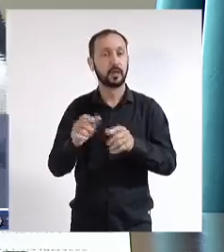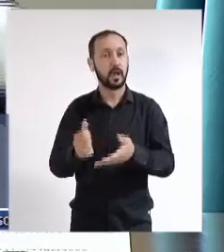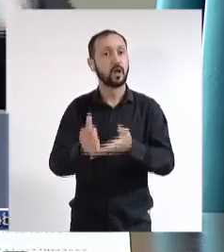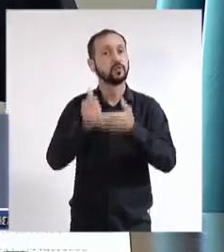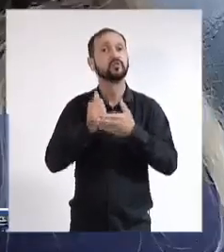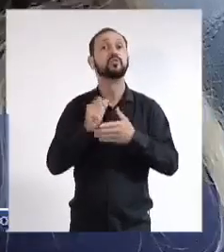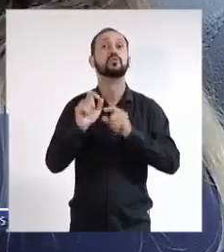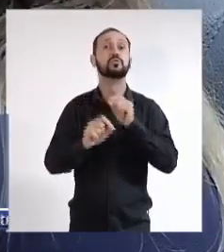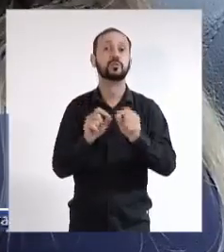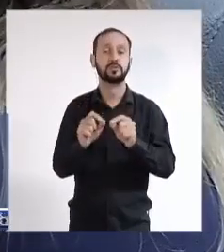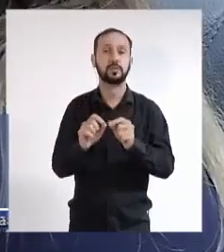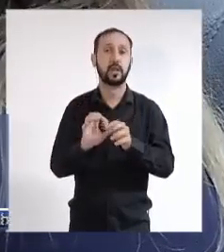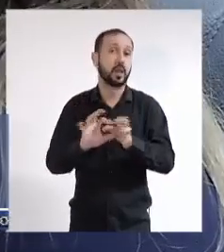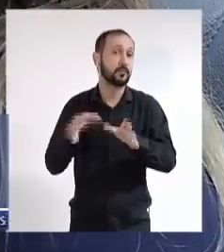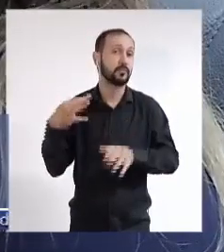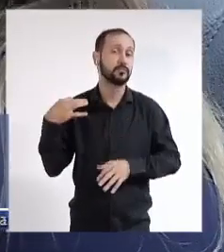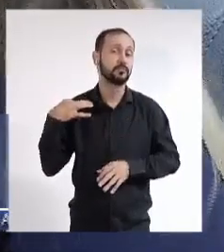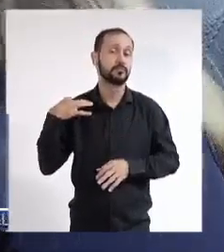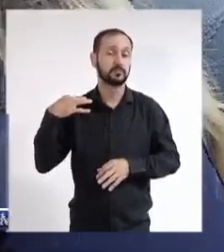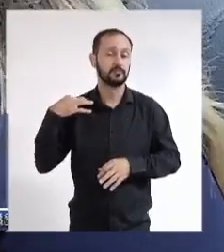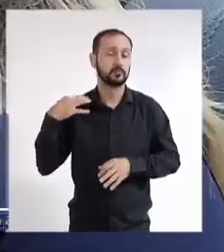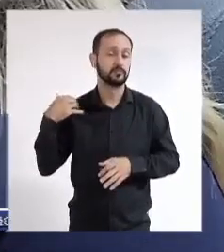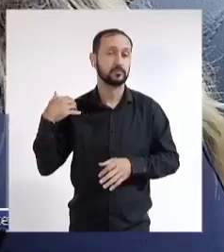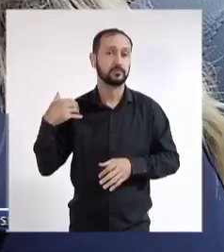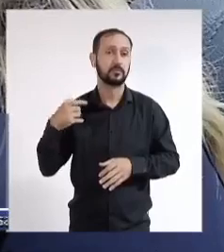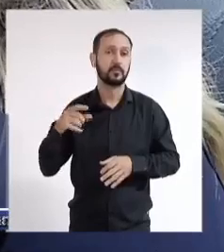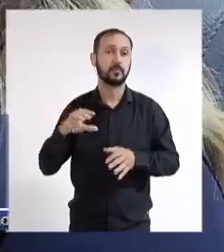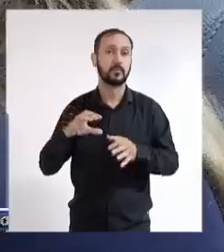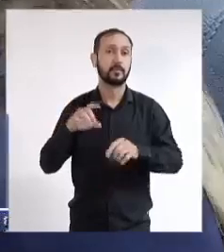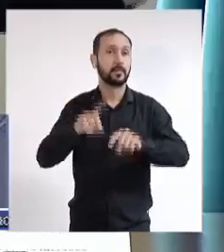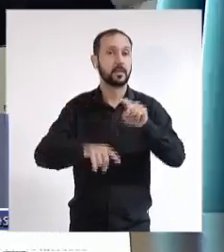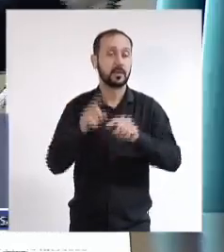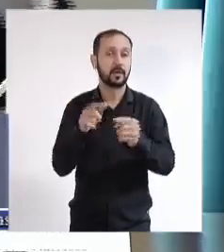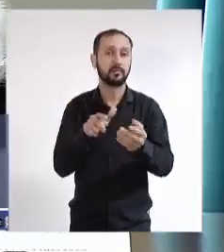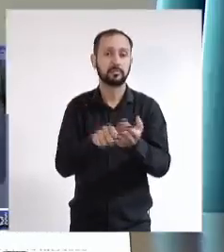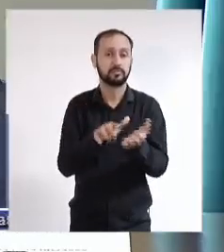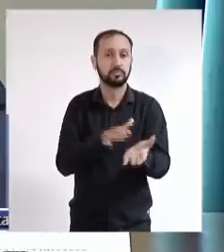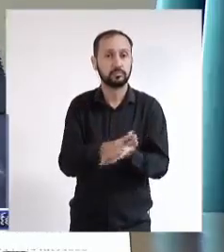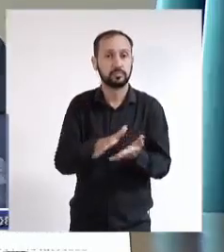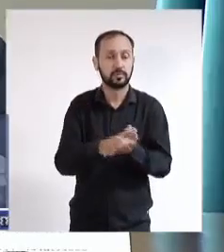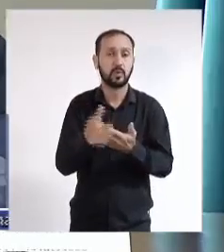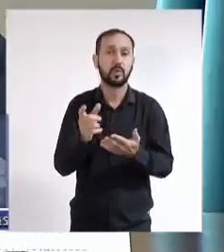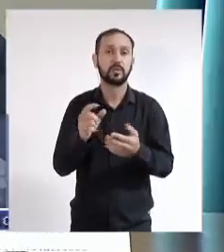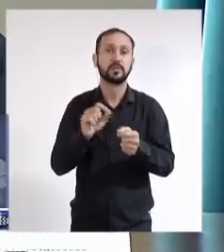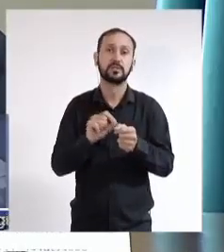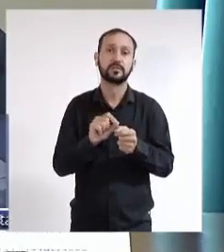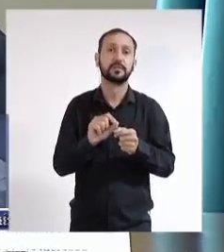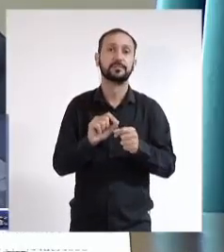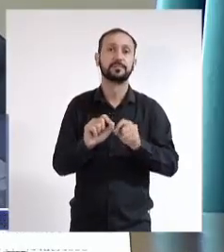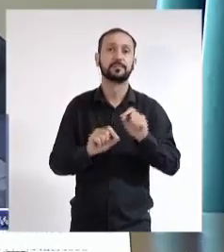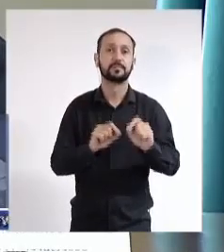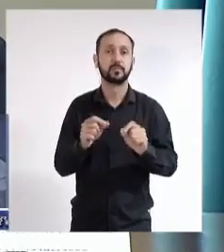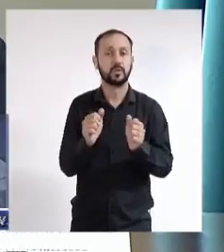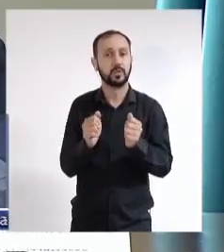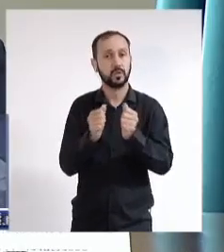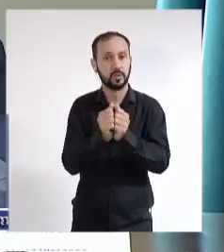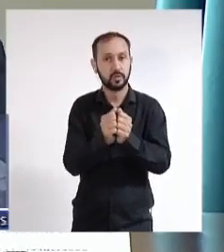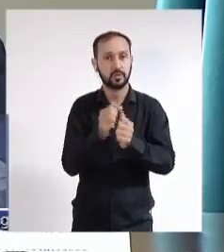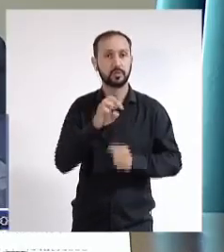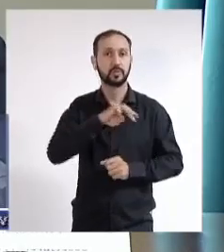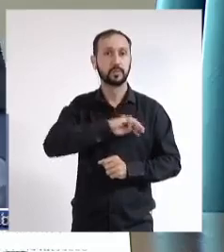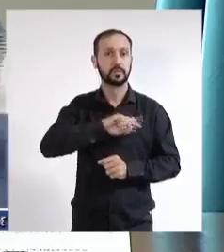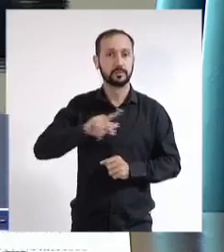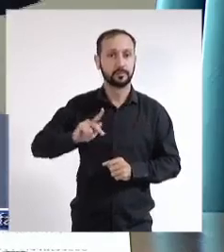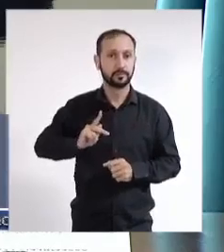criar é materiais impressos como nós criamos aqui junto com o ministério